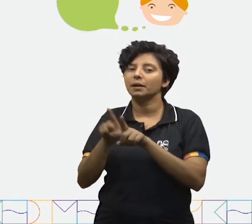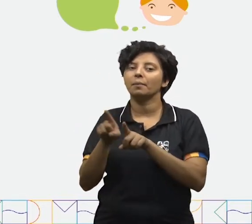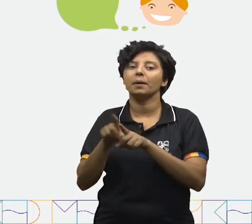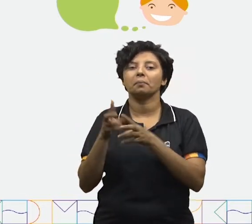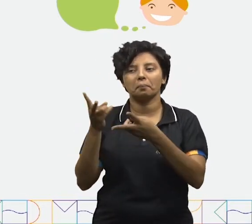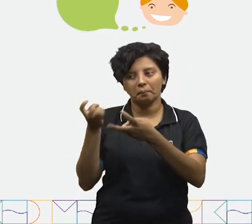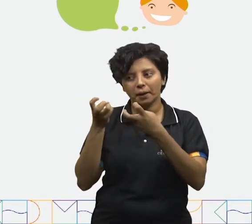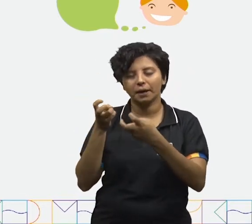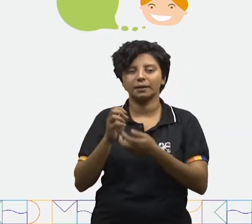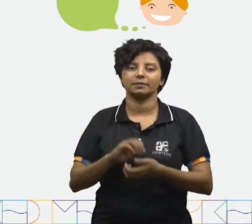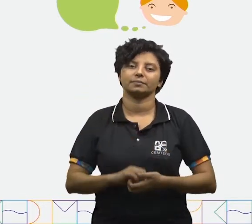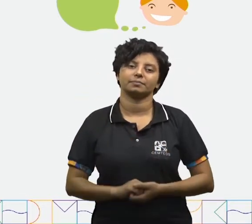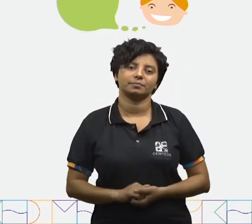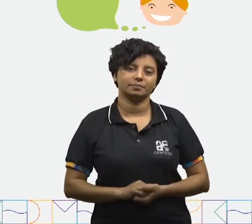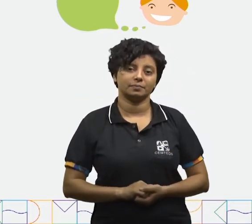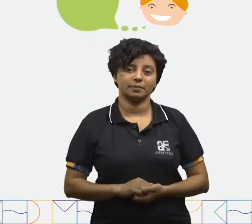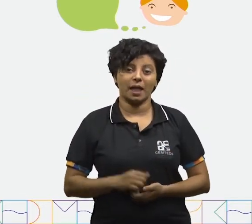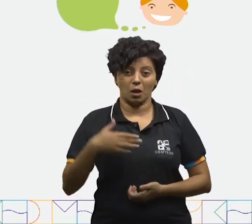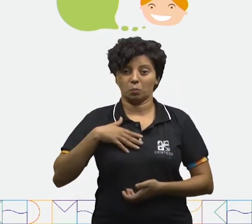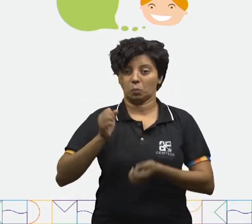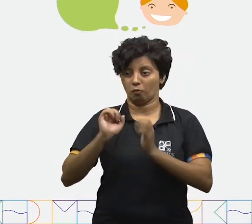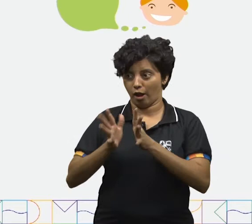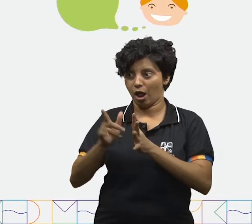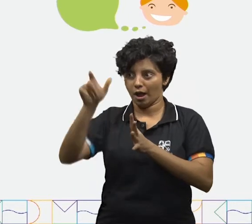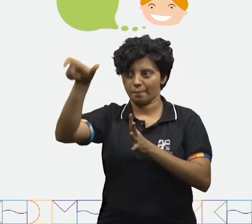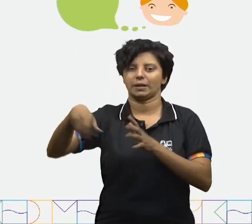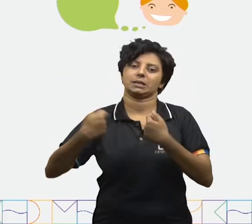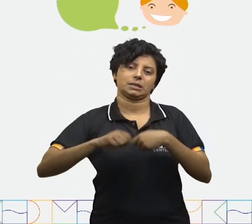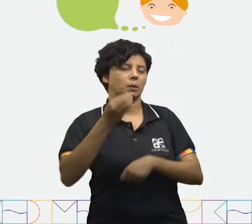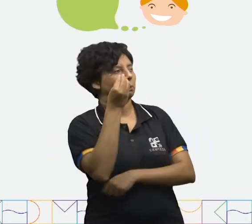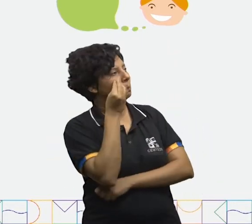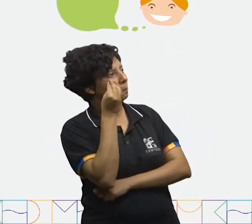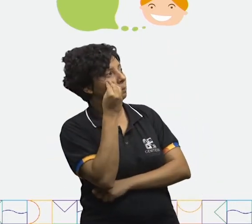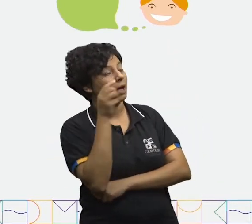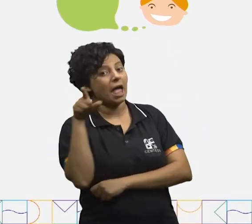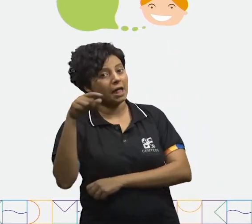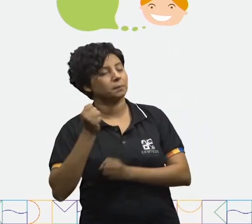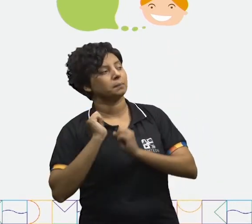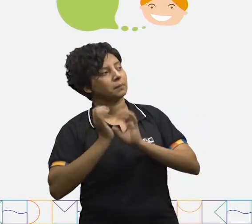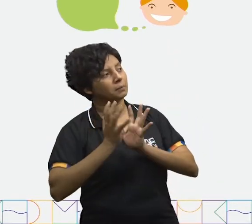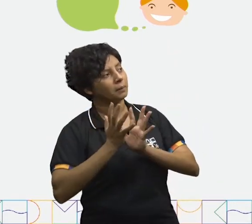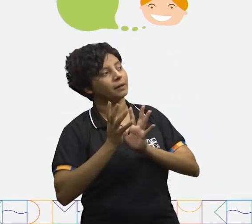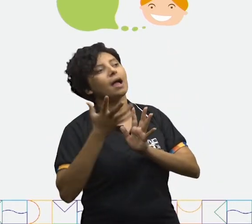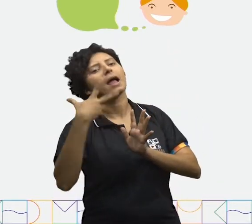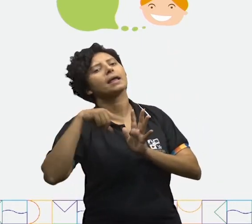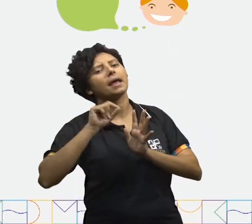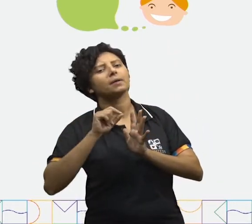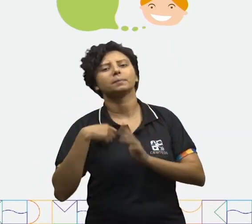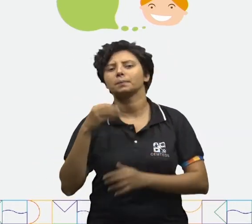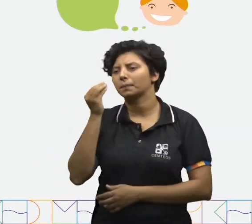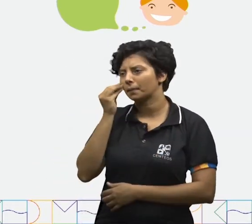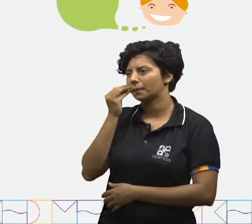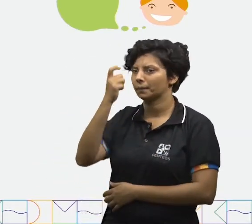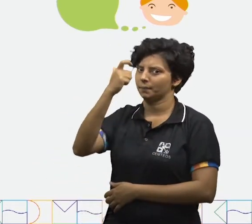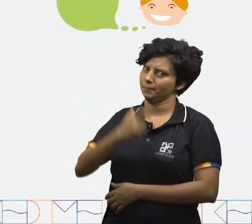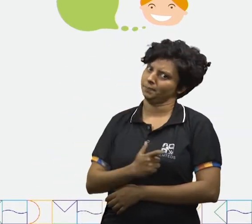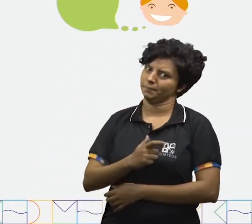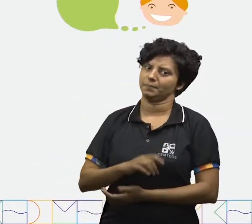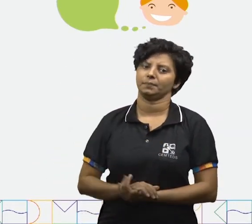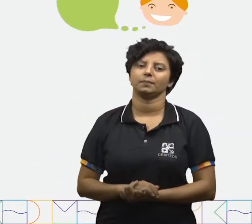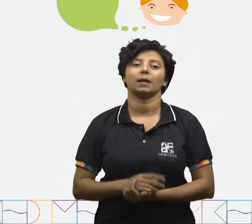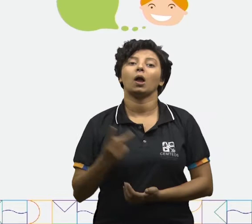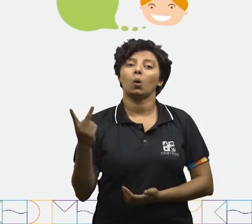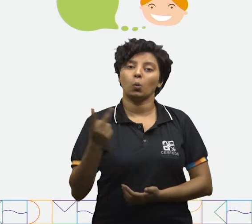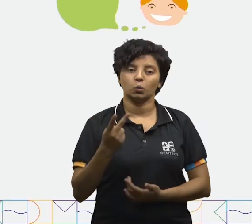escutar. Quando estou falando, o outro deve ouvir. Mas quando o outro estiver falando, quem deve ouvir sou eu, certo?